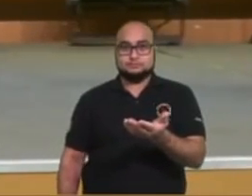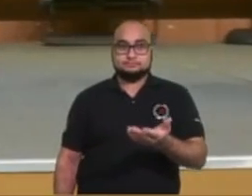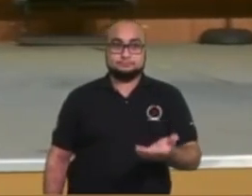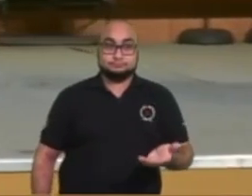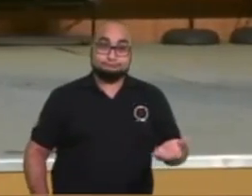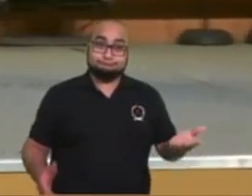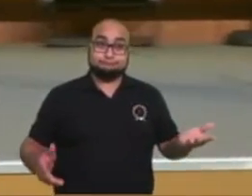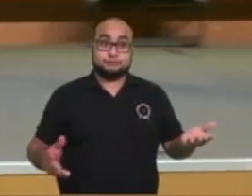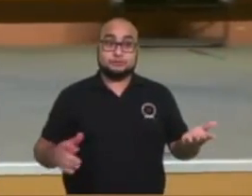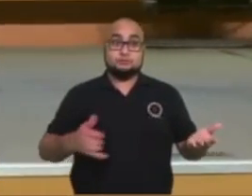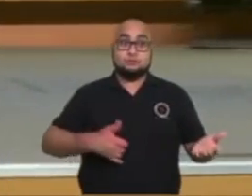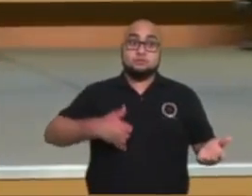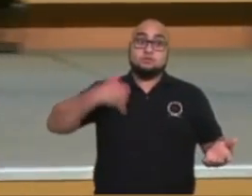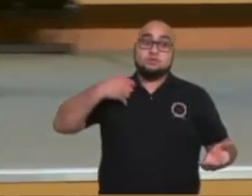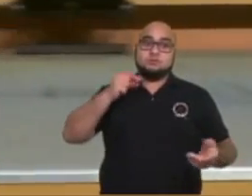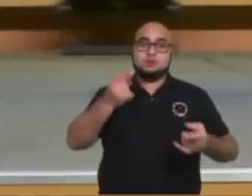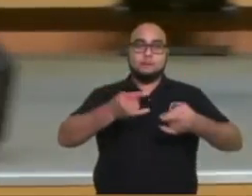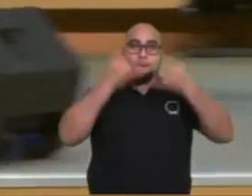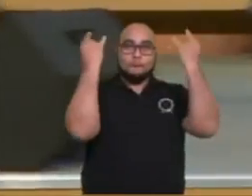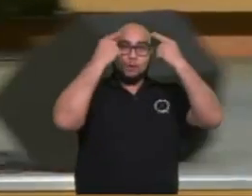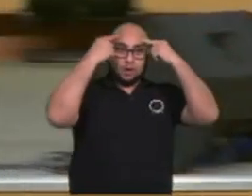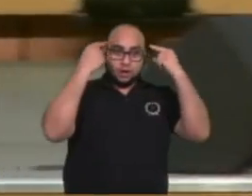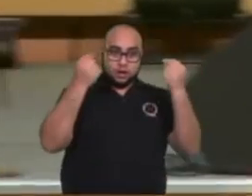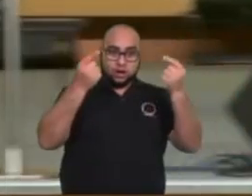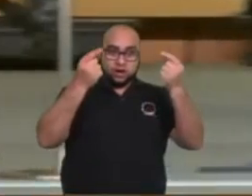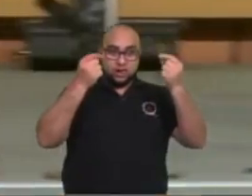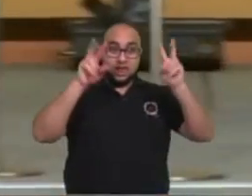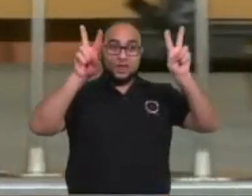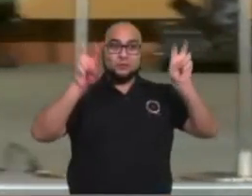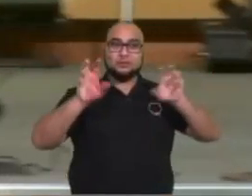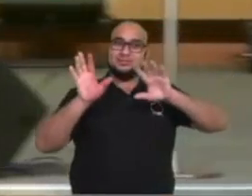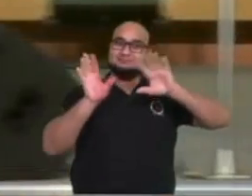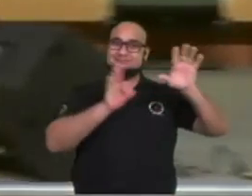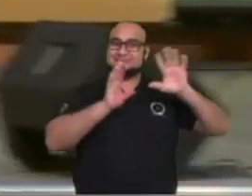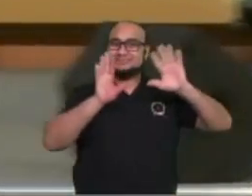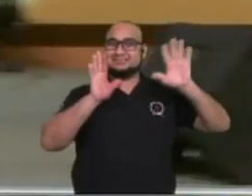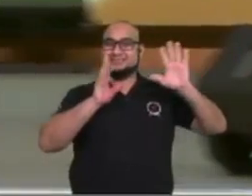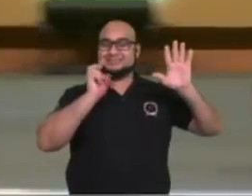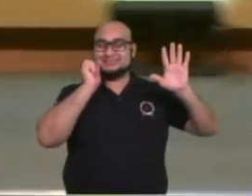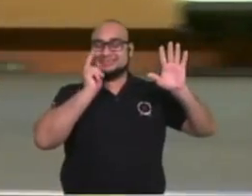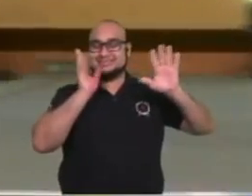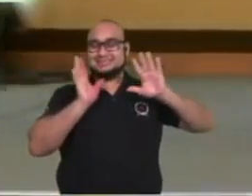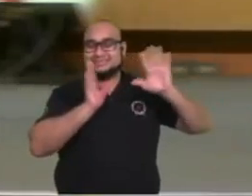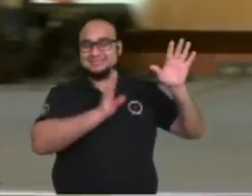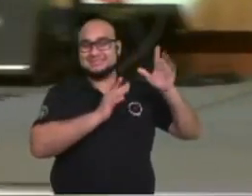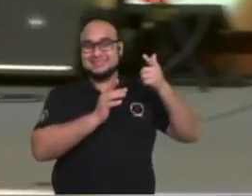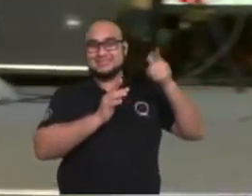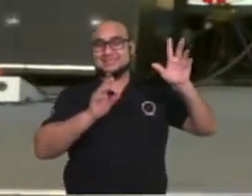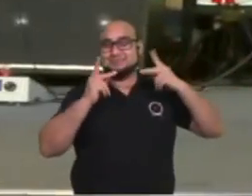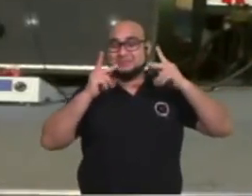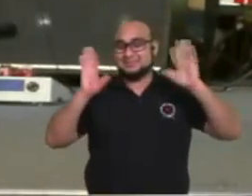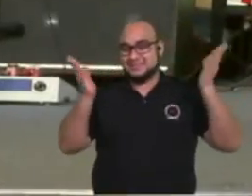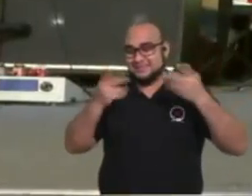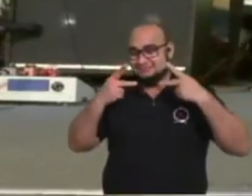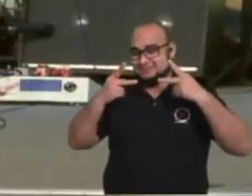rapaz não deixa eu vou deixar esse assunto para Santa Ceia apagar apagar vamos parar aqui deixa eu continuar na mensagem